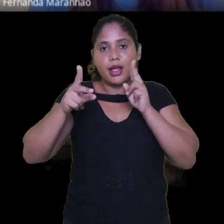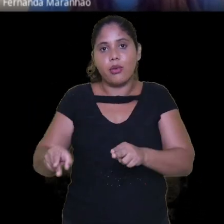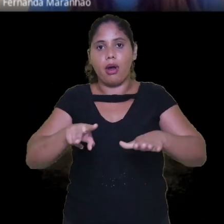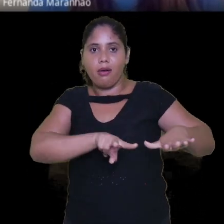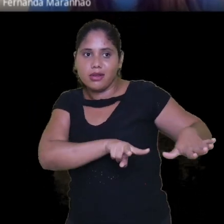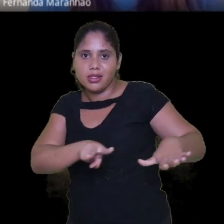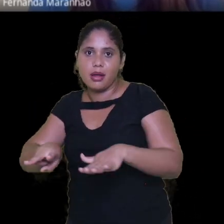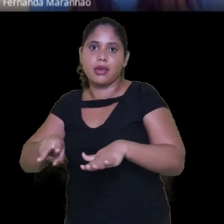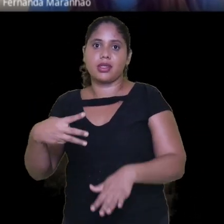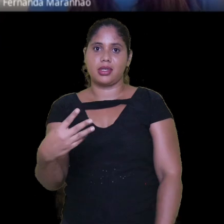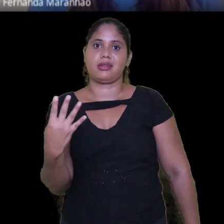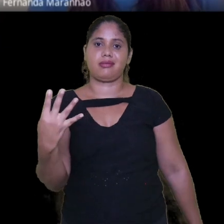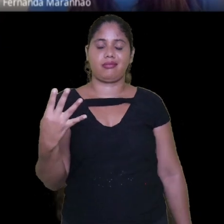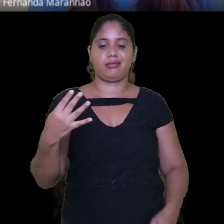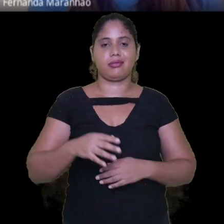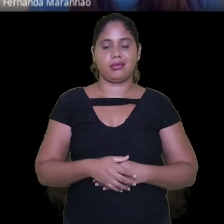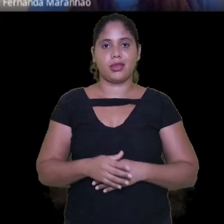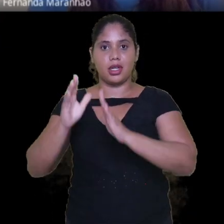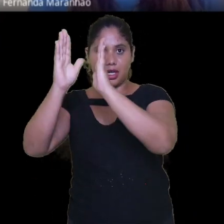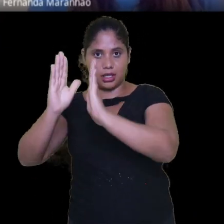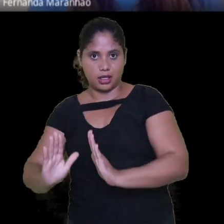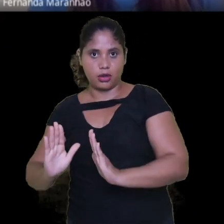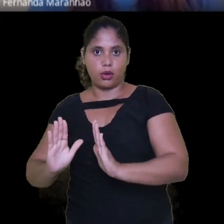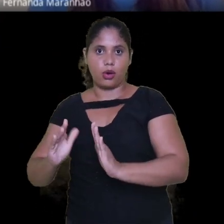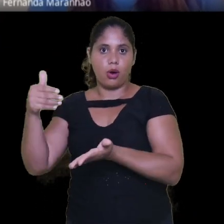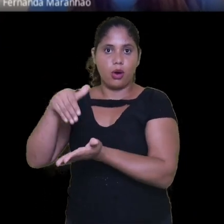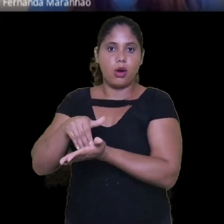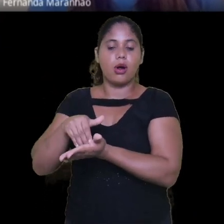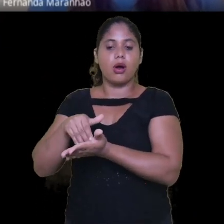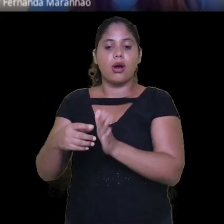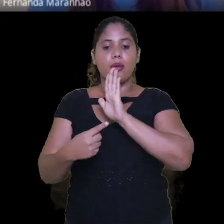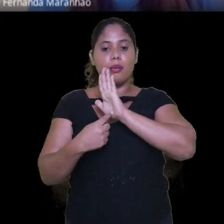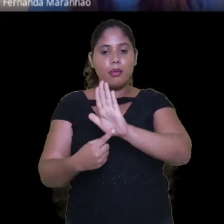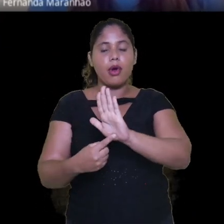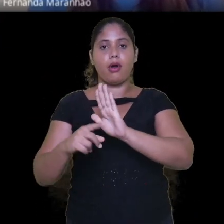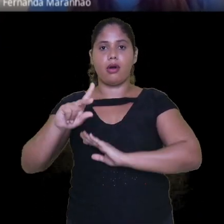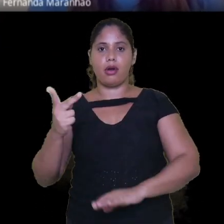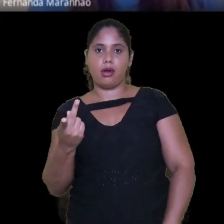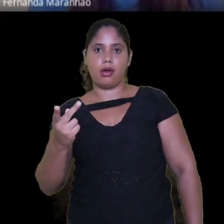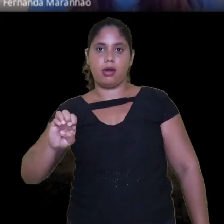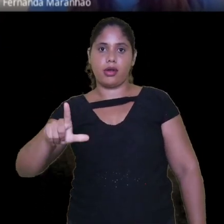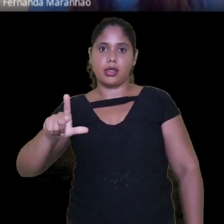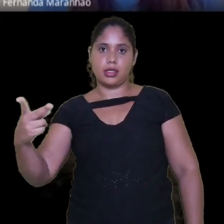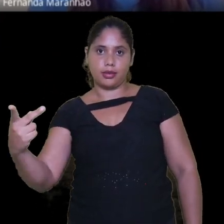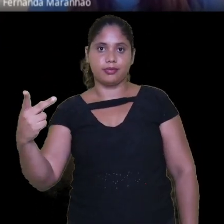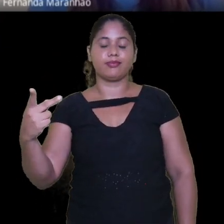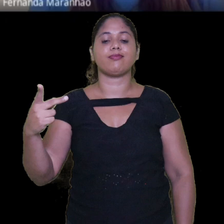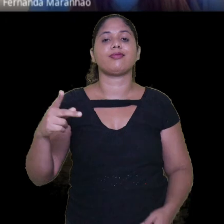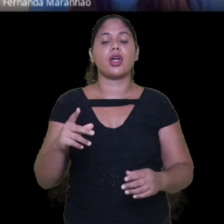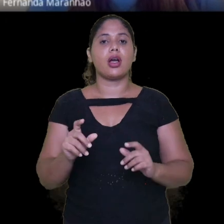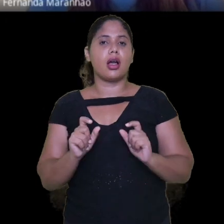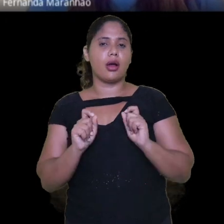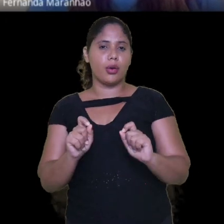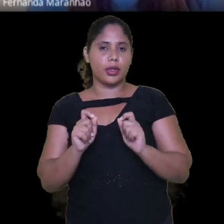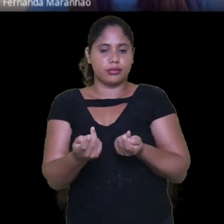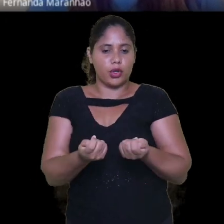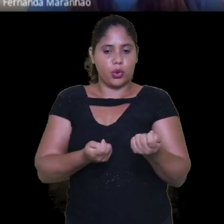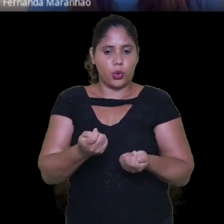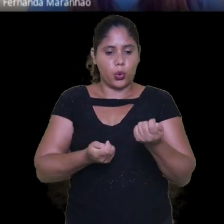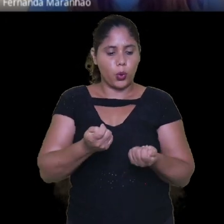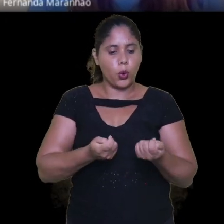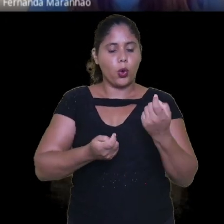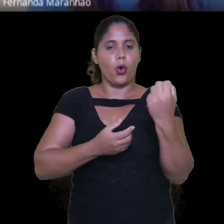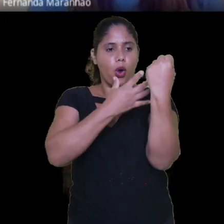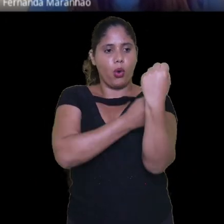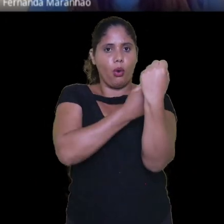fetal, mas é uma condição que demanda interrupção da gravidez, porque ameaça a vida da